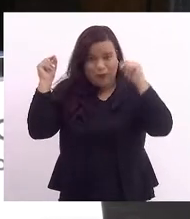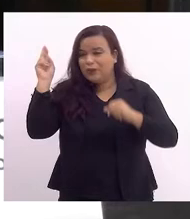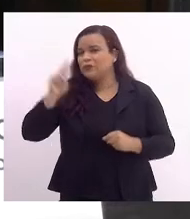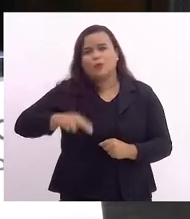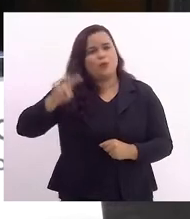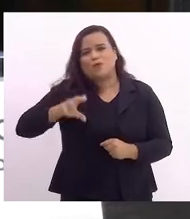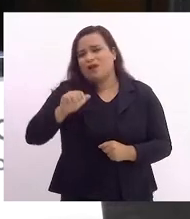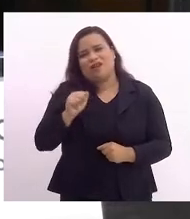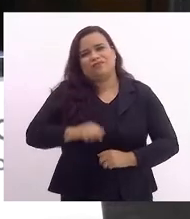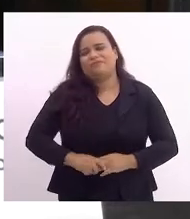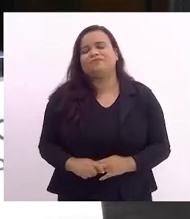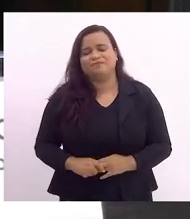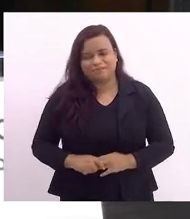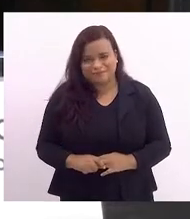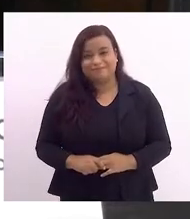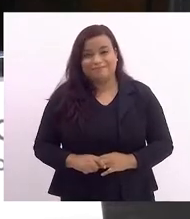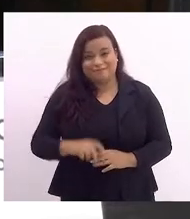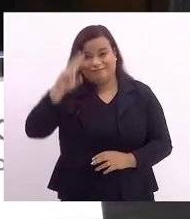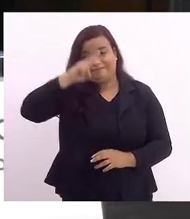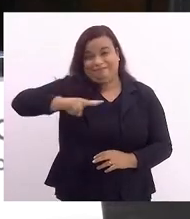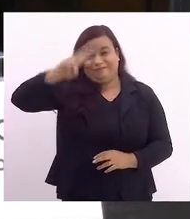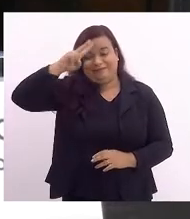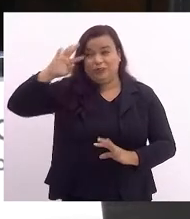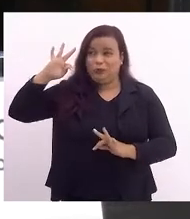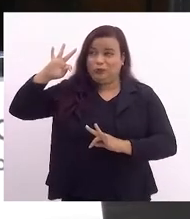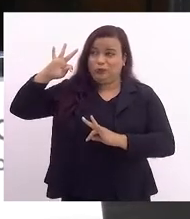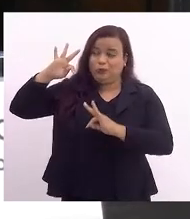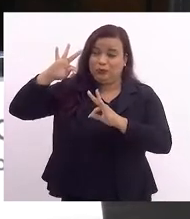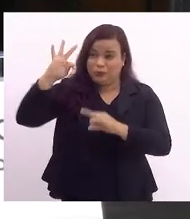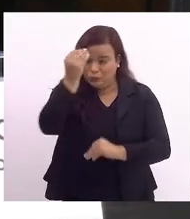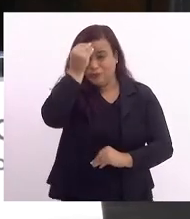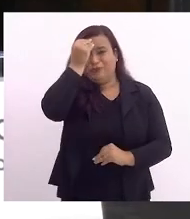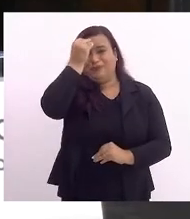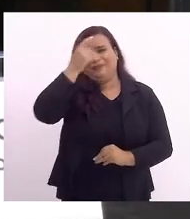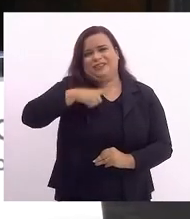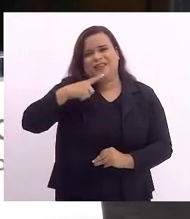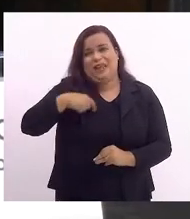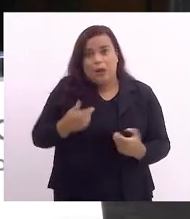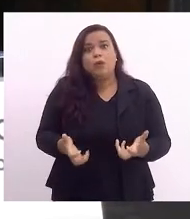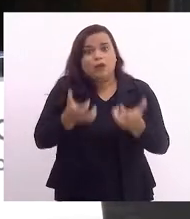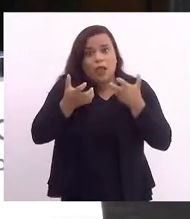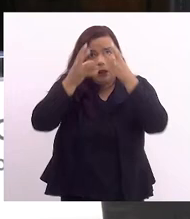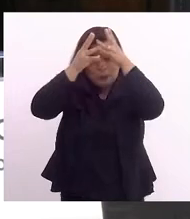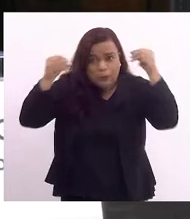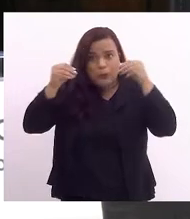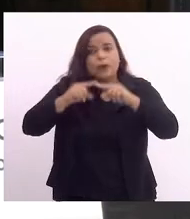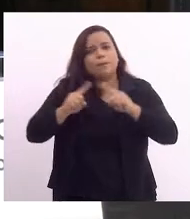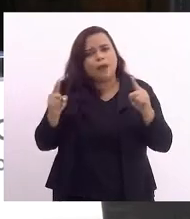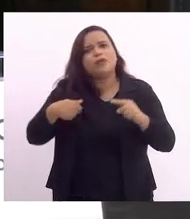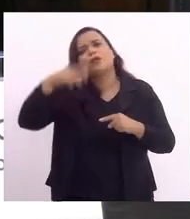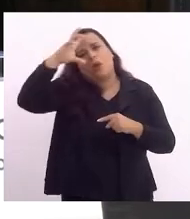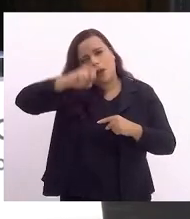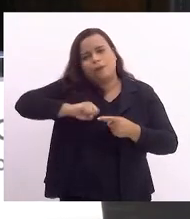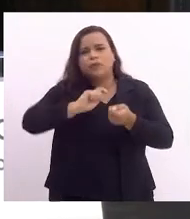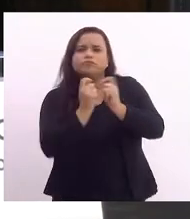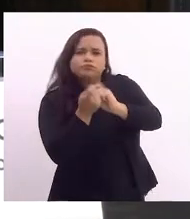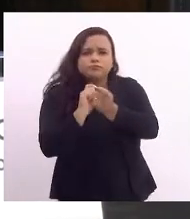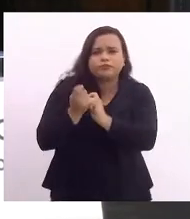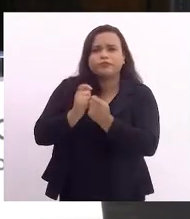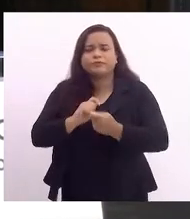curado daquelas lembranças, mesmo que eu queira. E eu aprendi a lidar com eles,